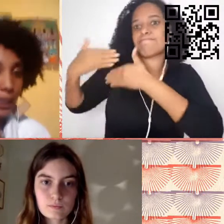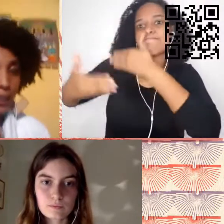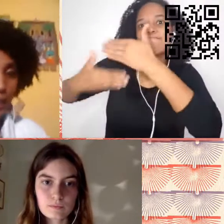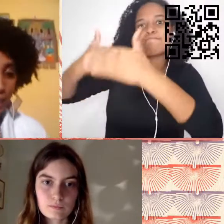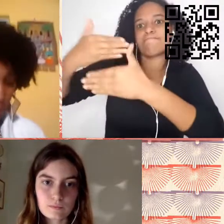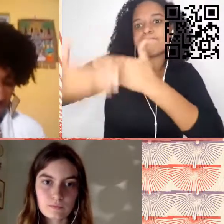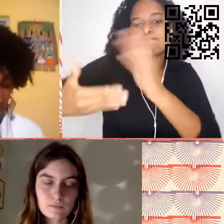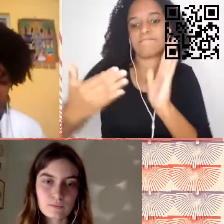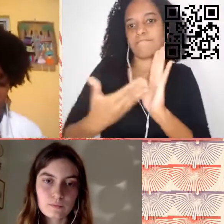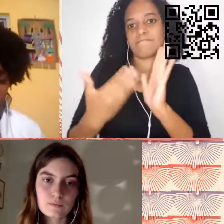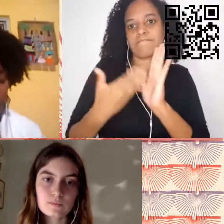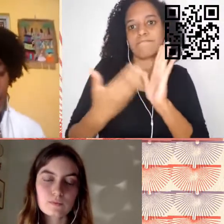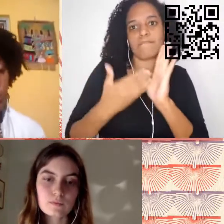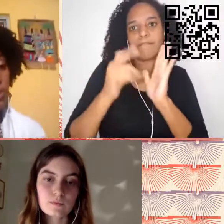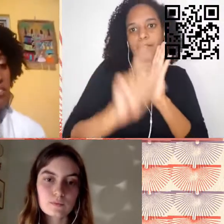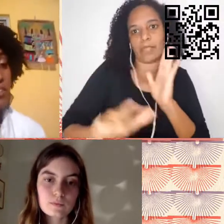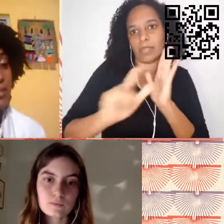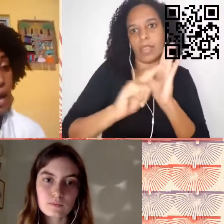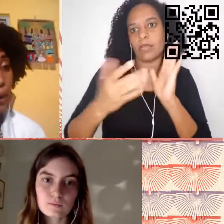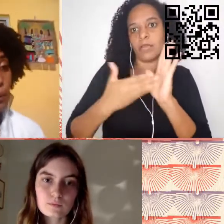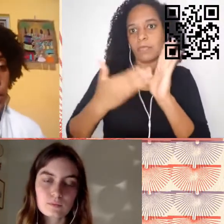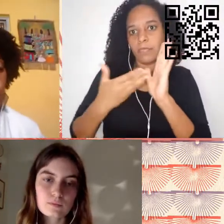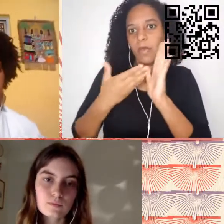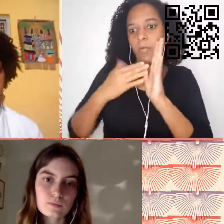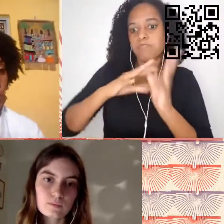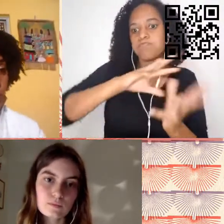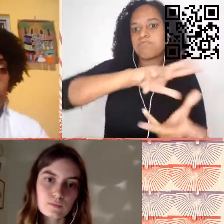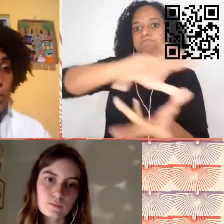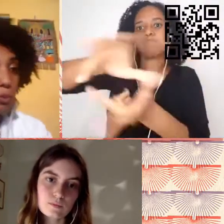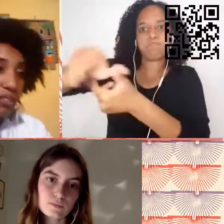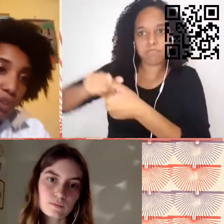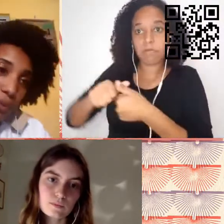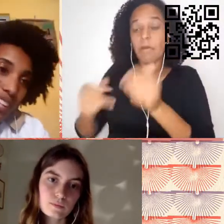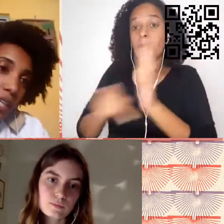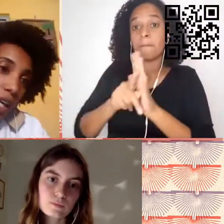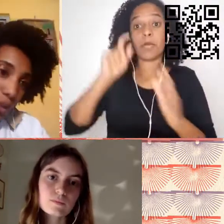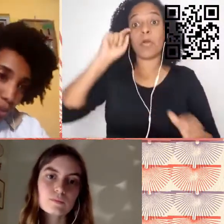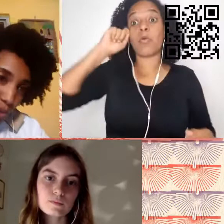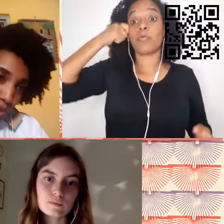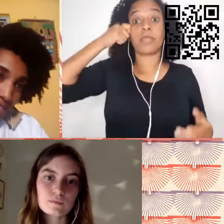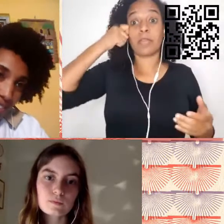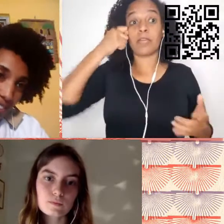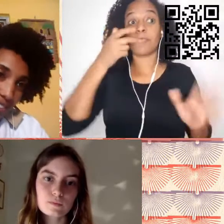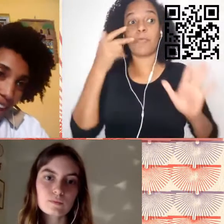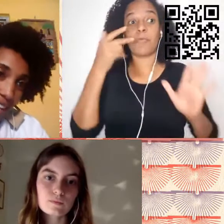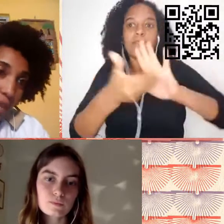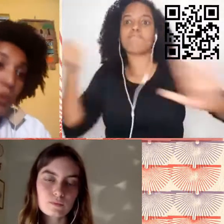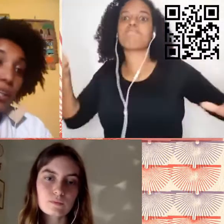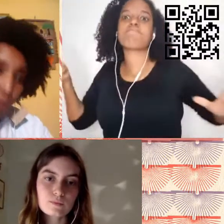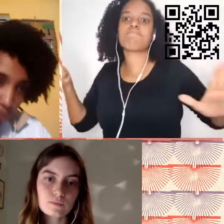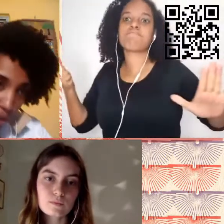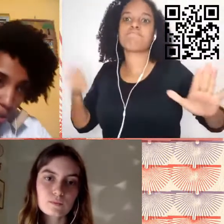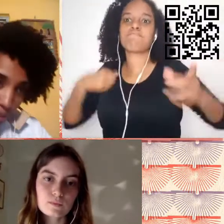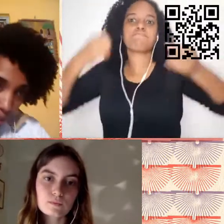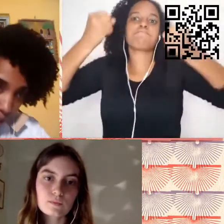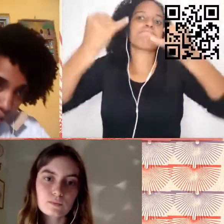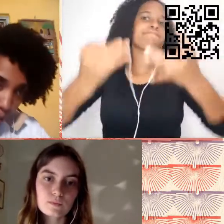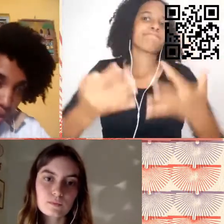literatura, né, dessa literatura universal, os corpos negros nunca foram descritos. Né? E